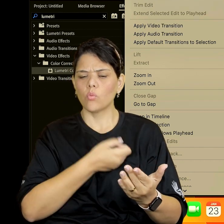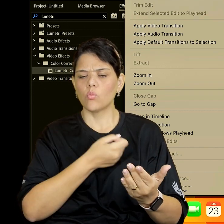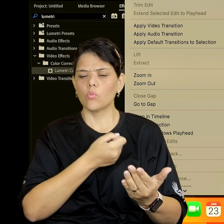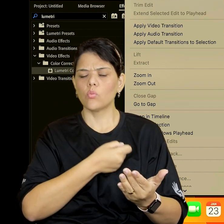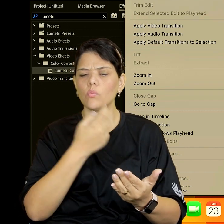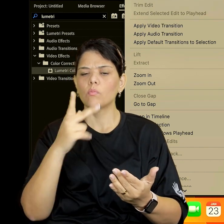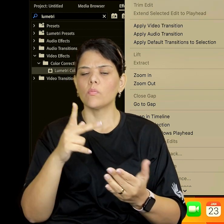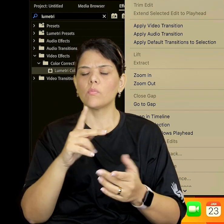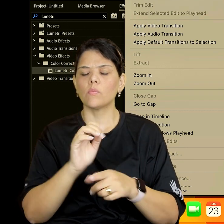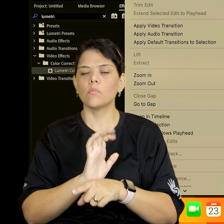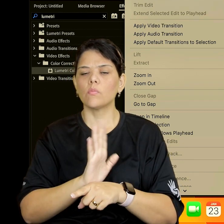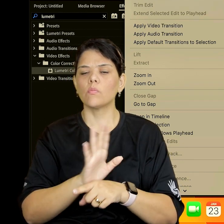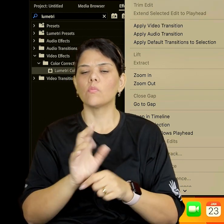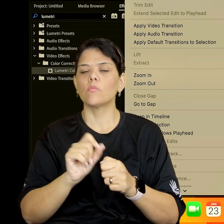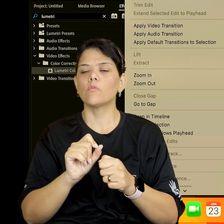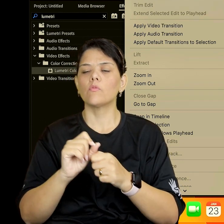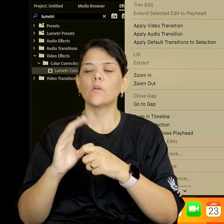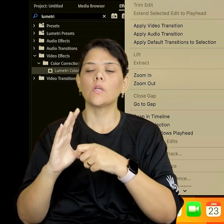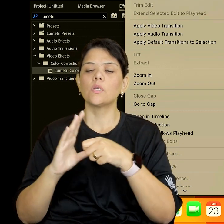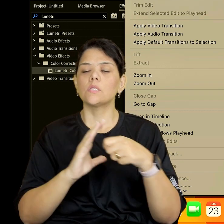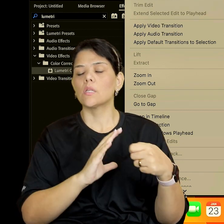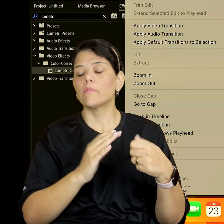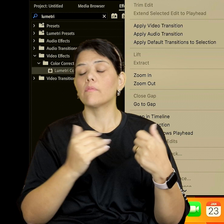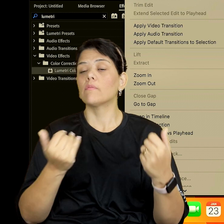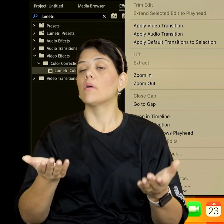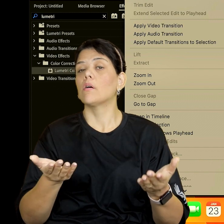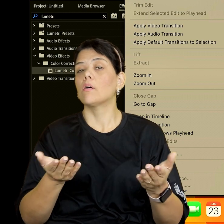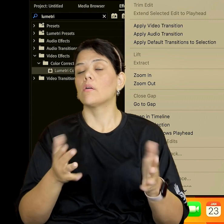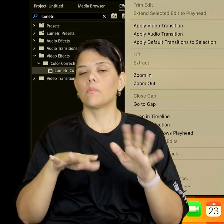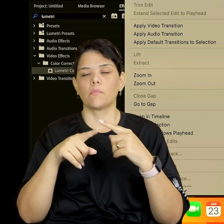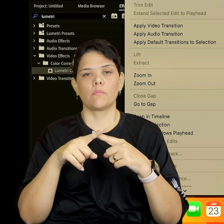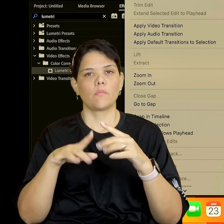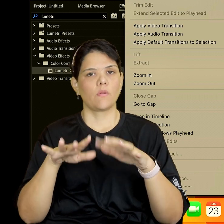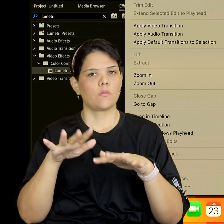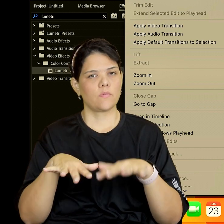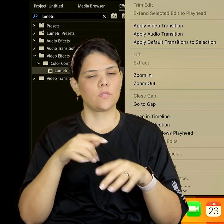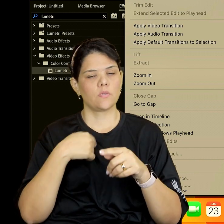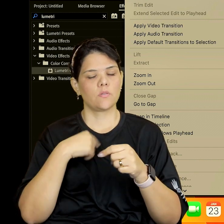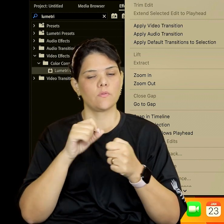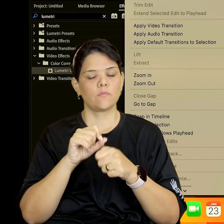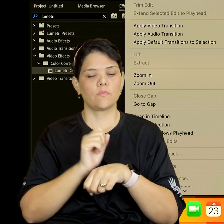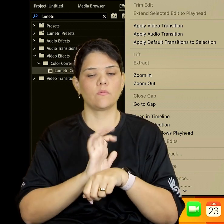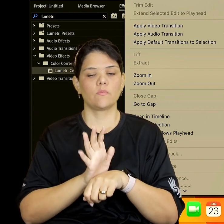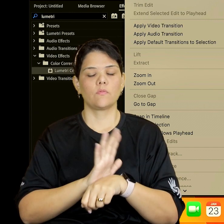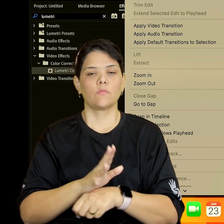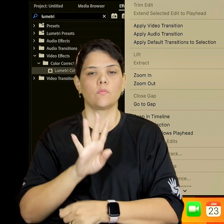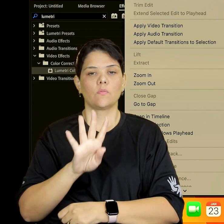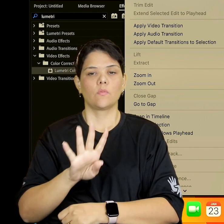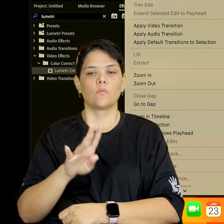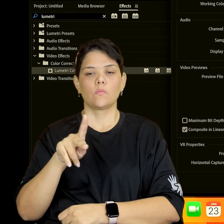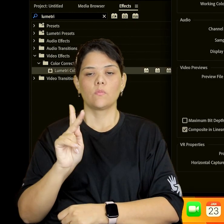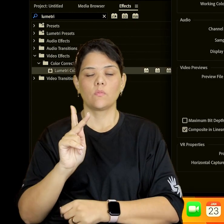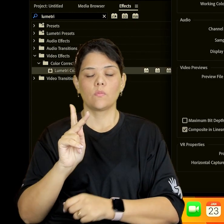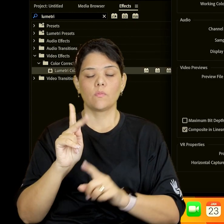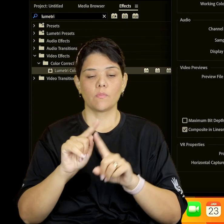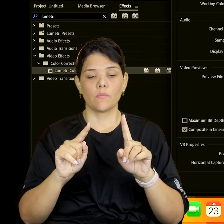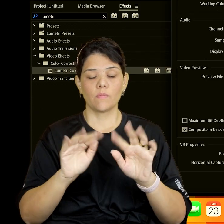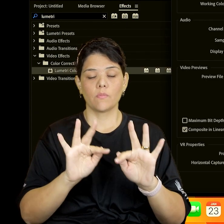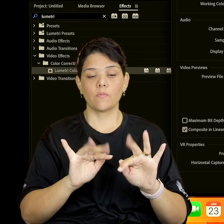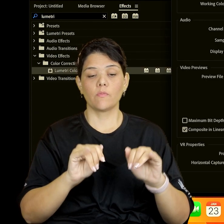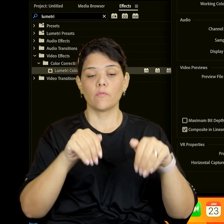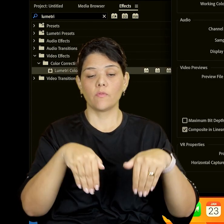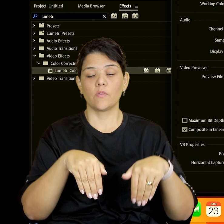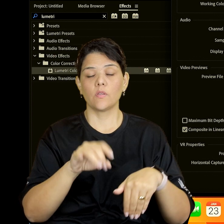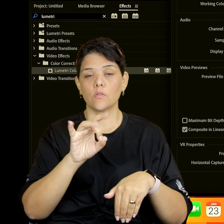isso. Às vezes a gente trabalha com, gravei um filme em 4K, mas finalizo ele em 2K, porque eu tenho sobra para